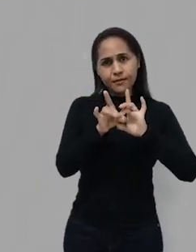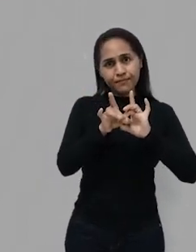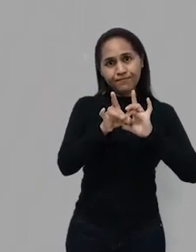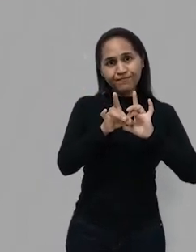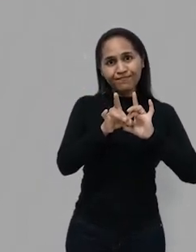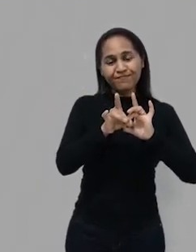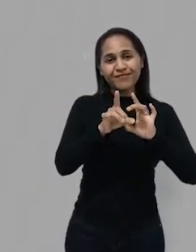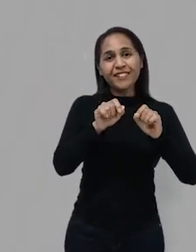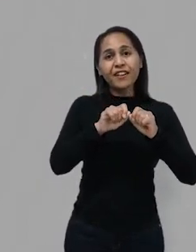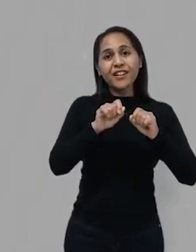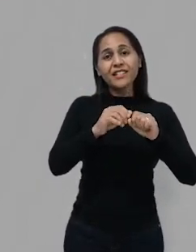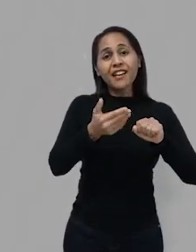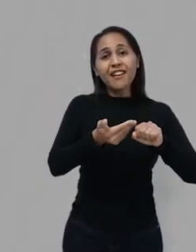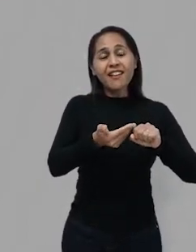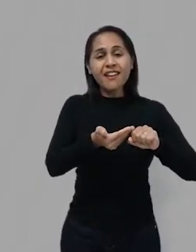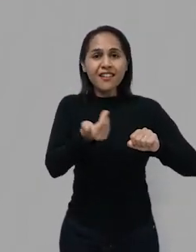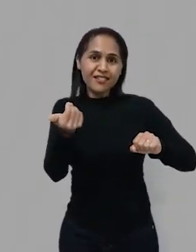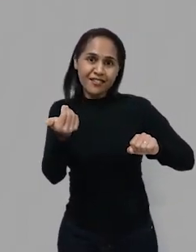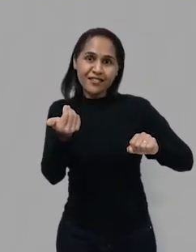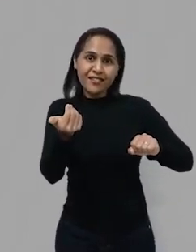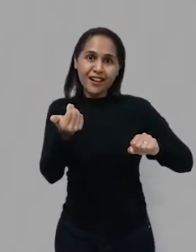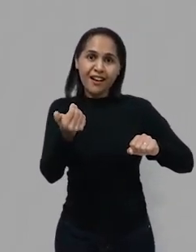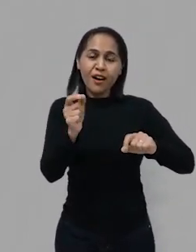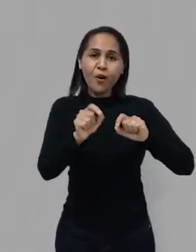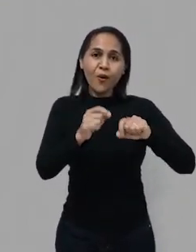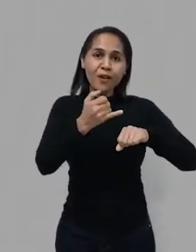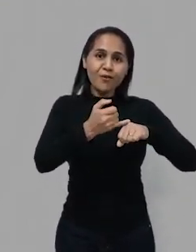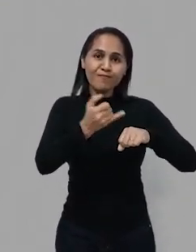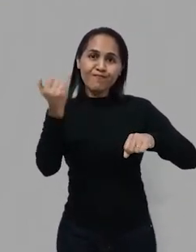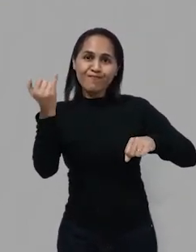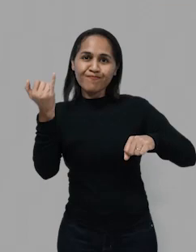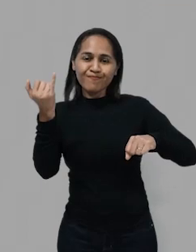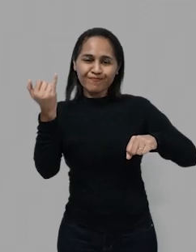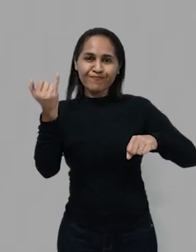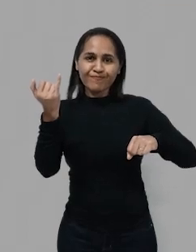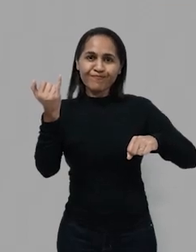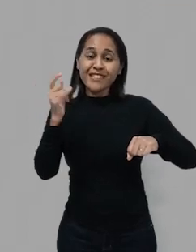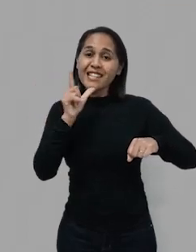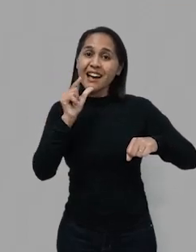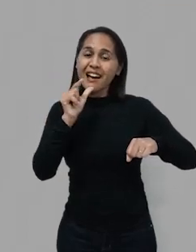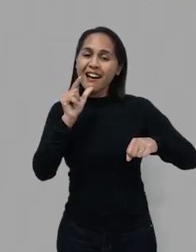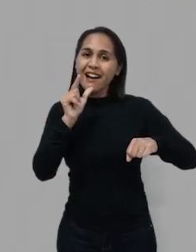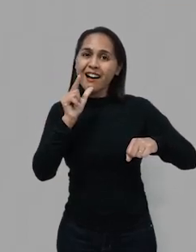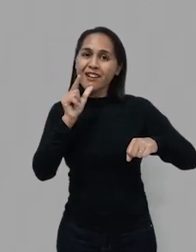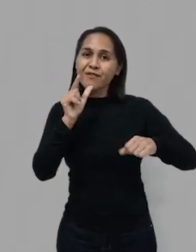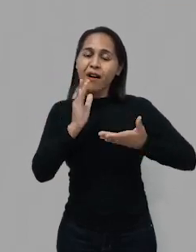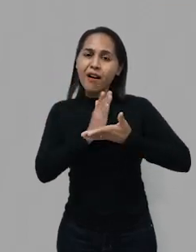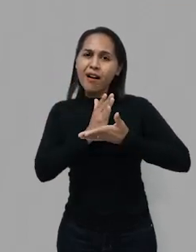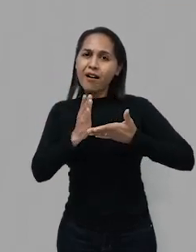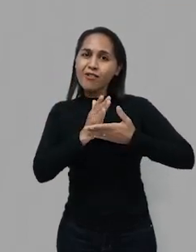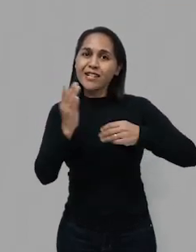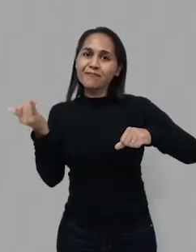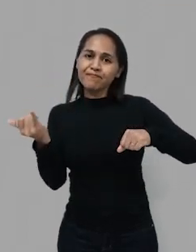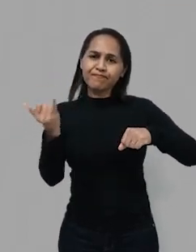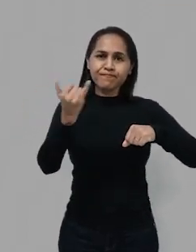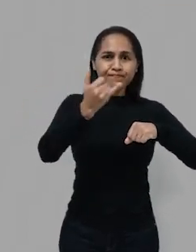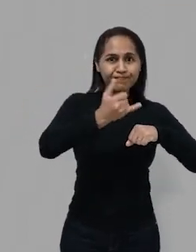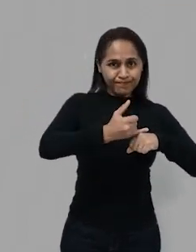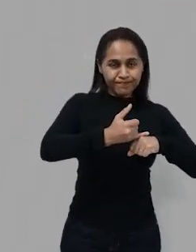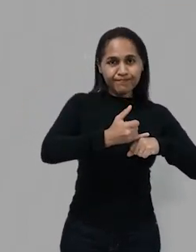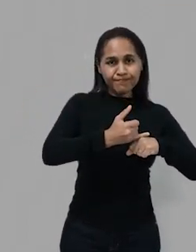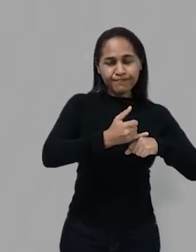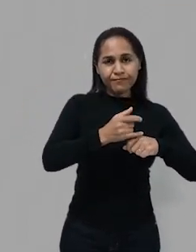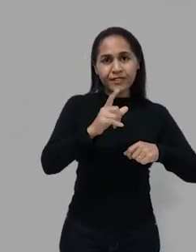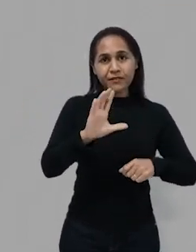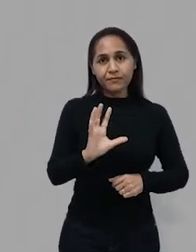retiram os íons positivos, os cátions, e outras moléculas de água retiram, capturam os íons negativos,